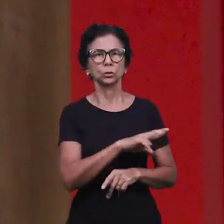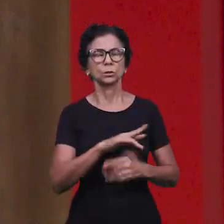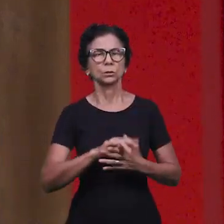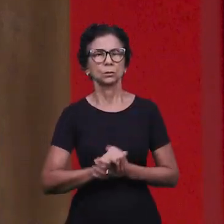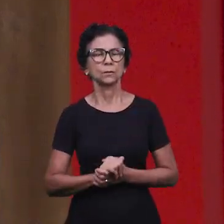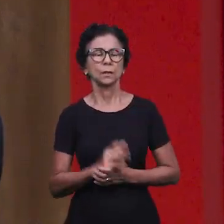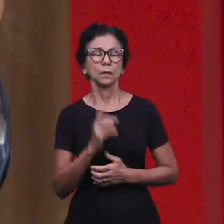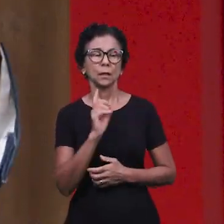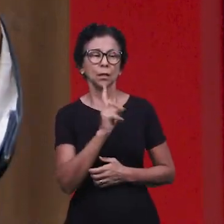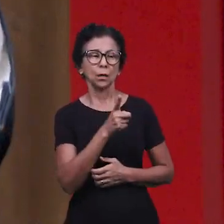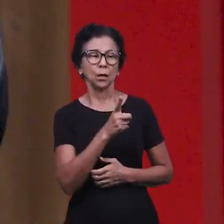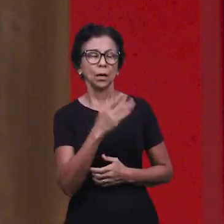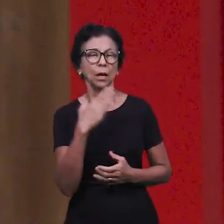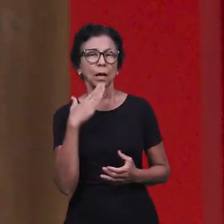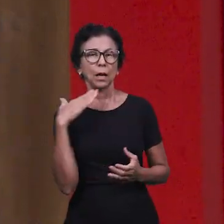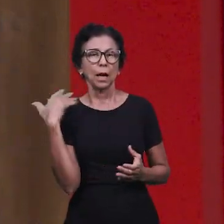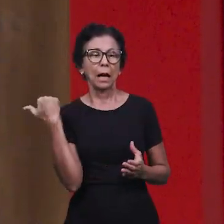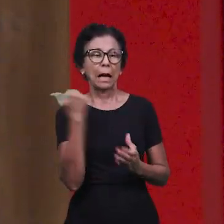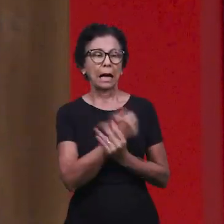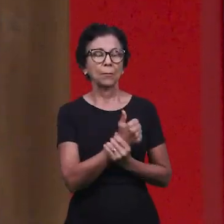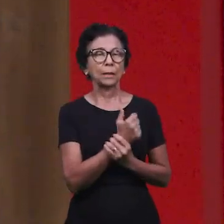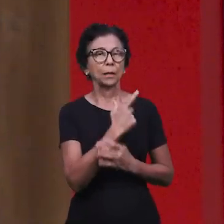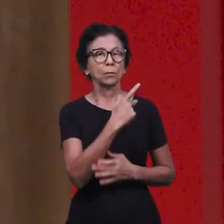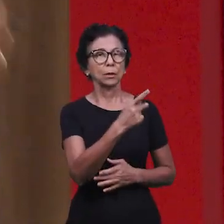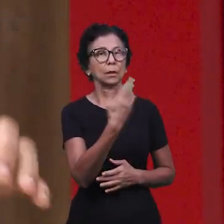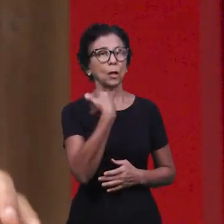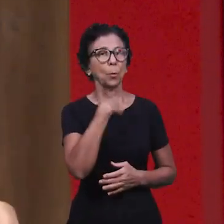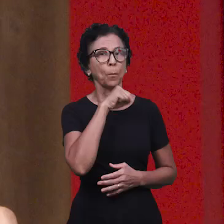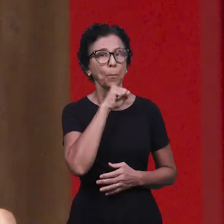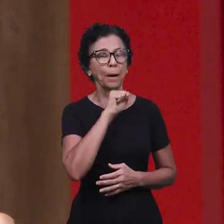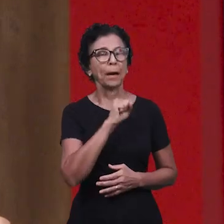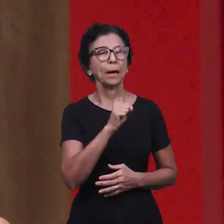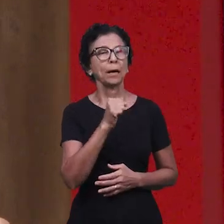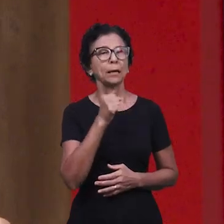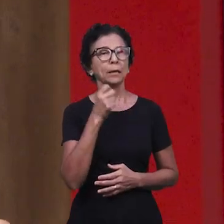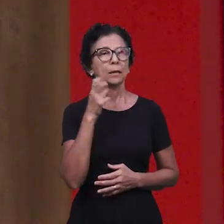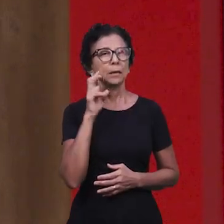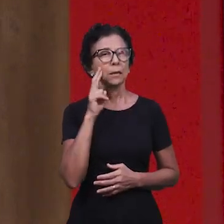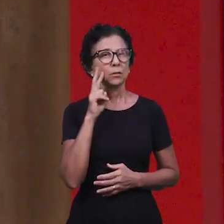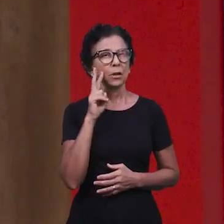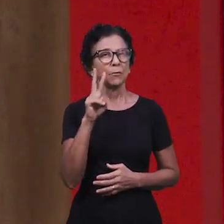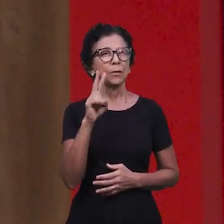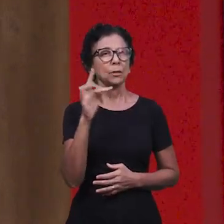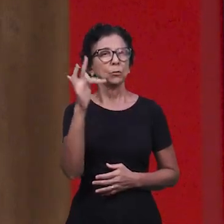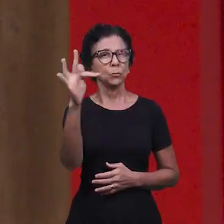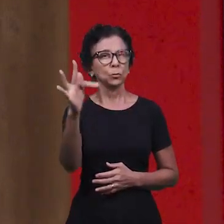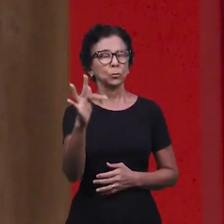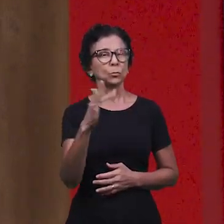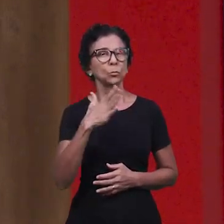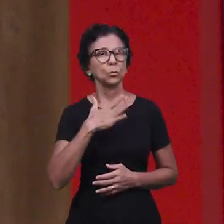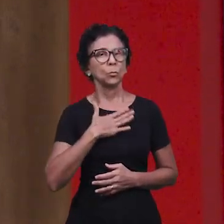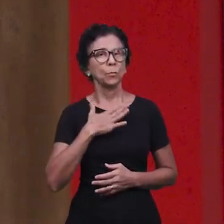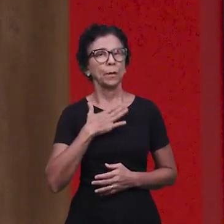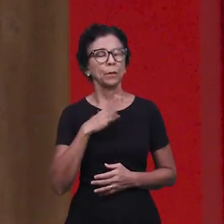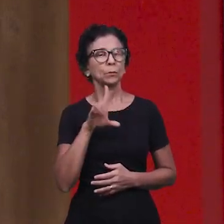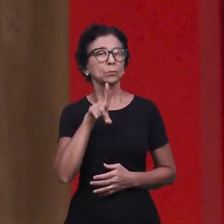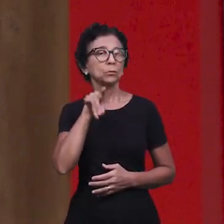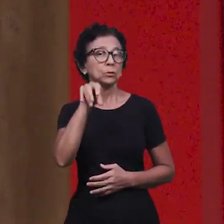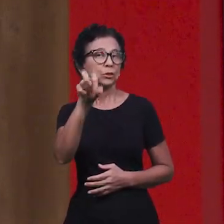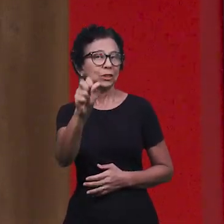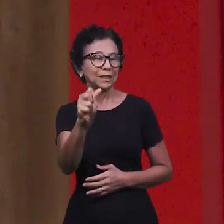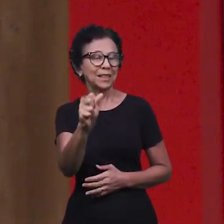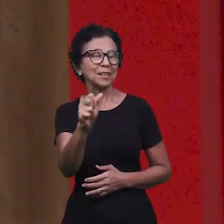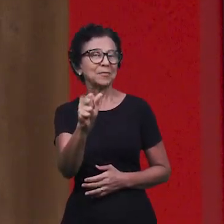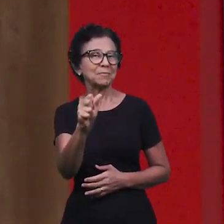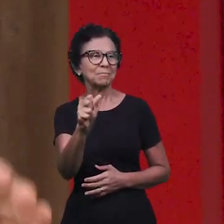Abraão, vosso pai, viu o meu dia e se alegrou. Então, os religiosos não conseguiram entender o que ele quis